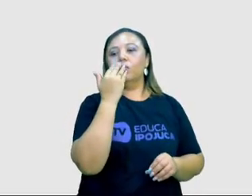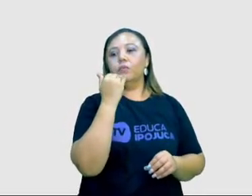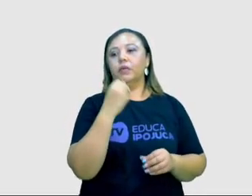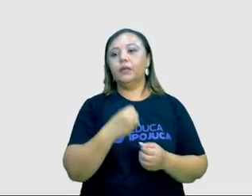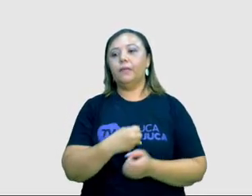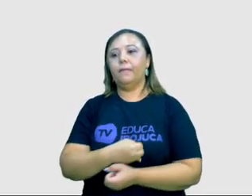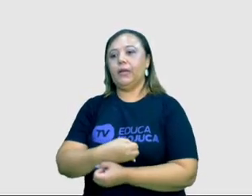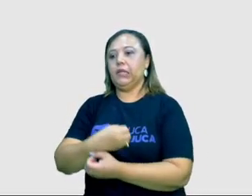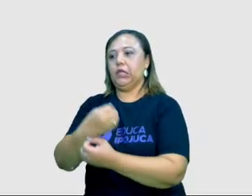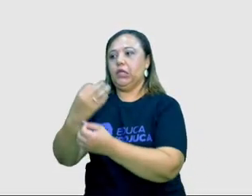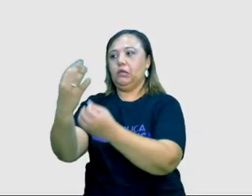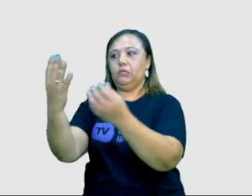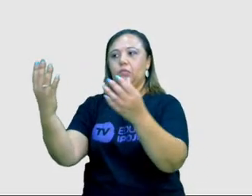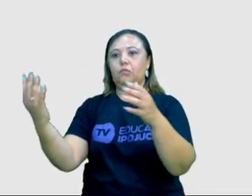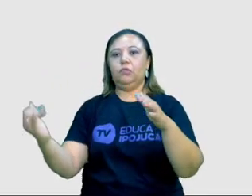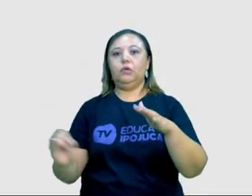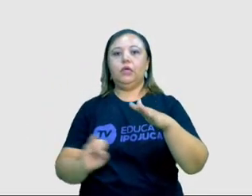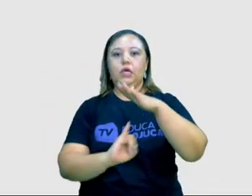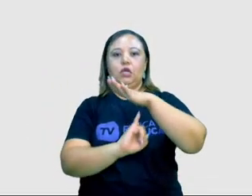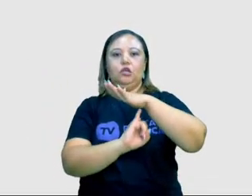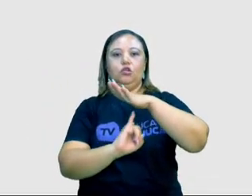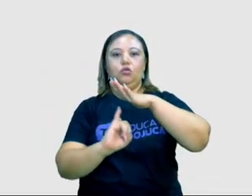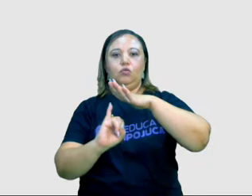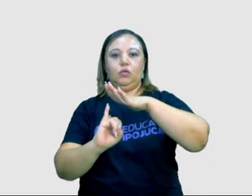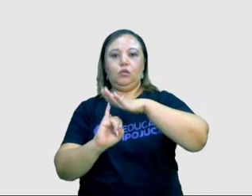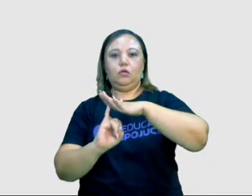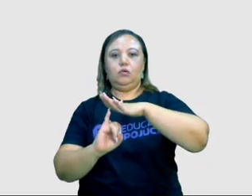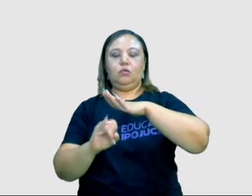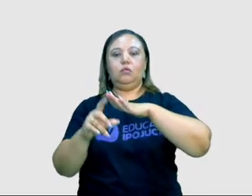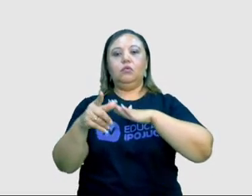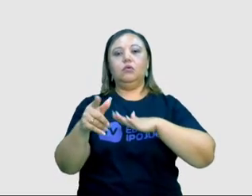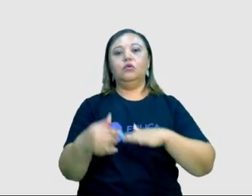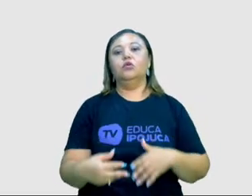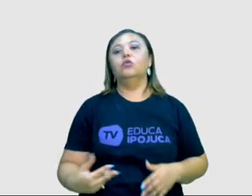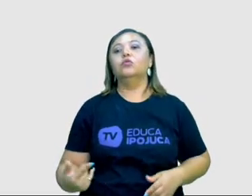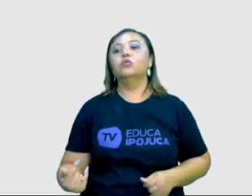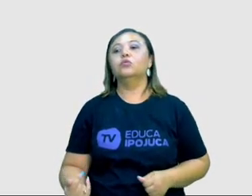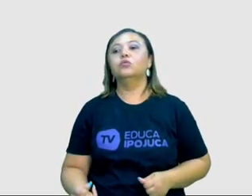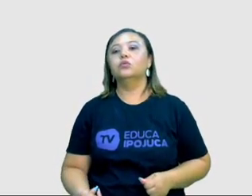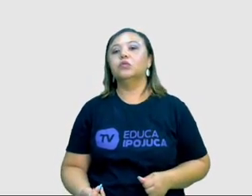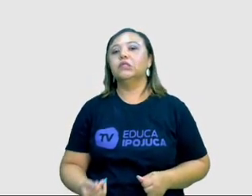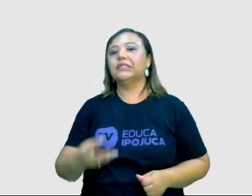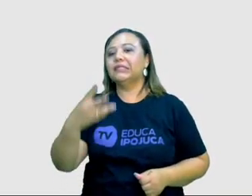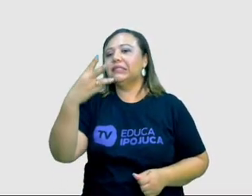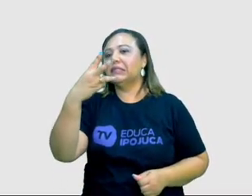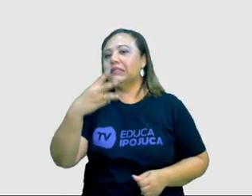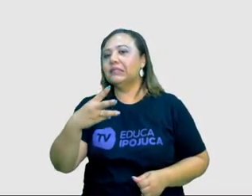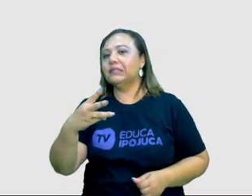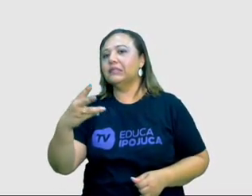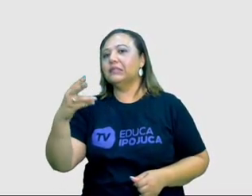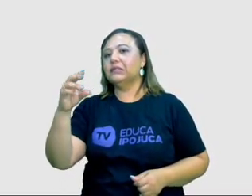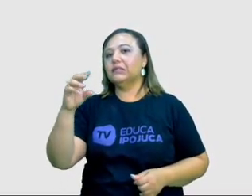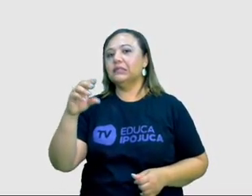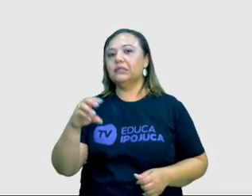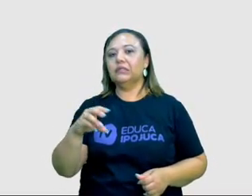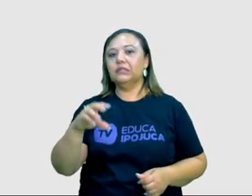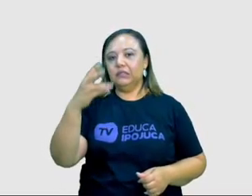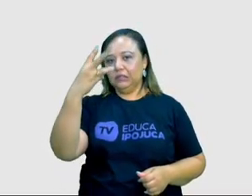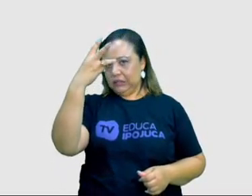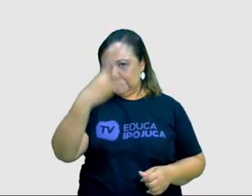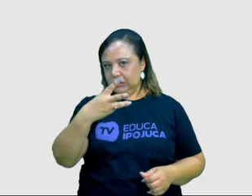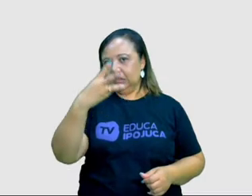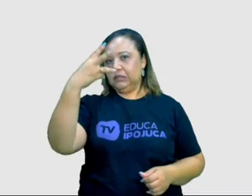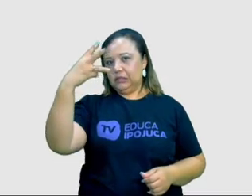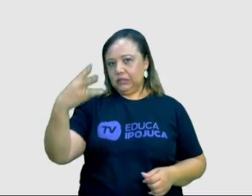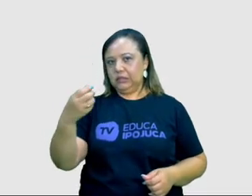à instituição de caridade. Com os 336 quilos que conseguiram arrecadar,